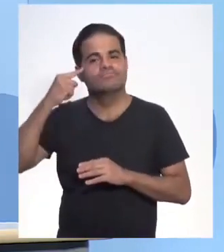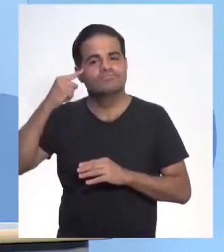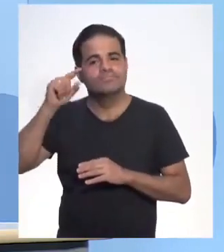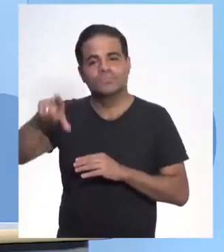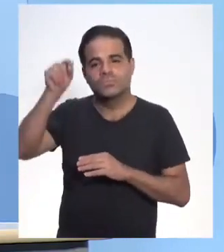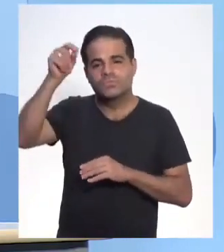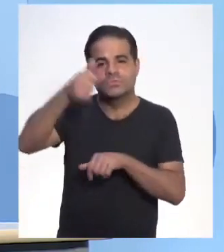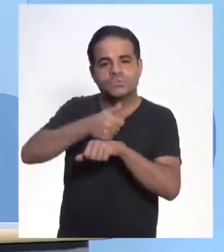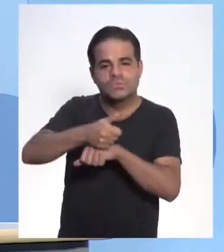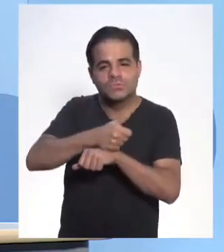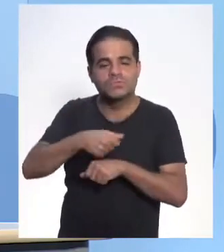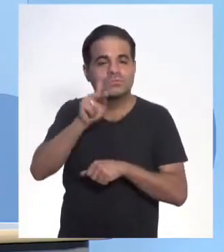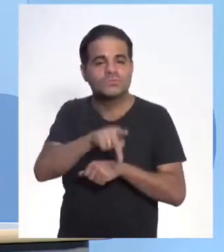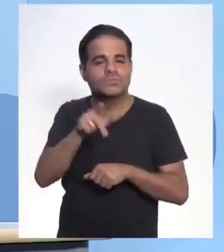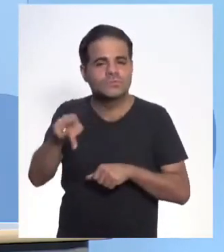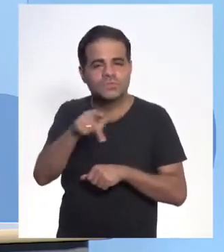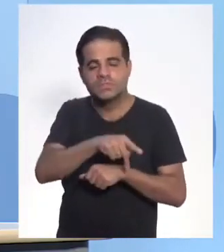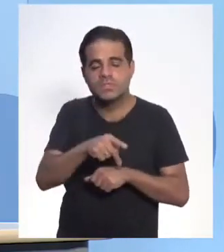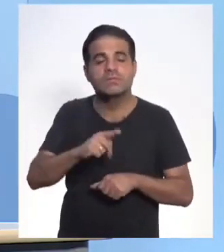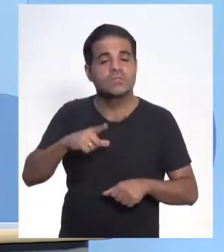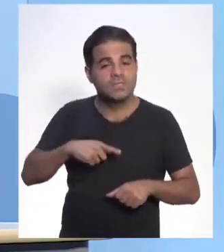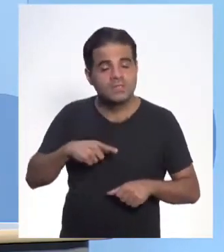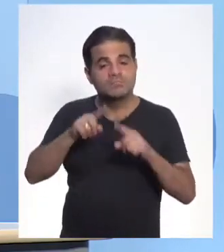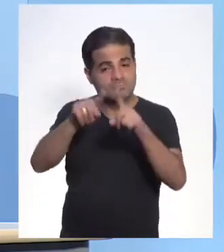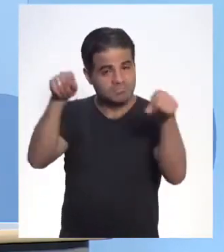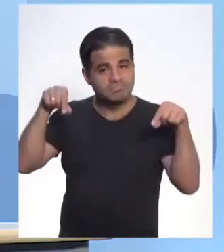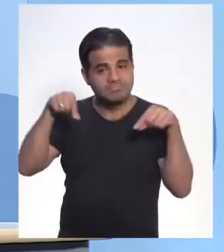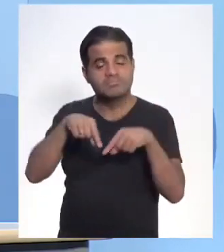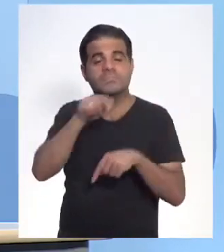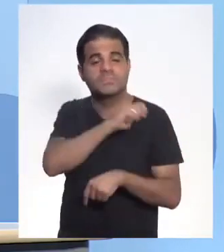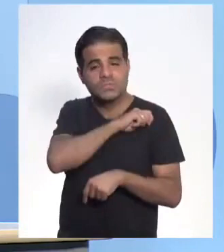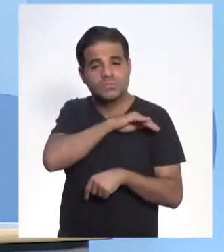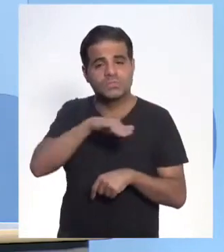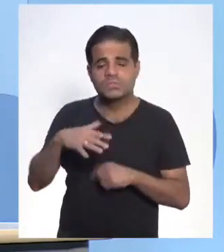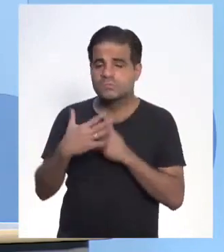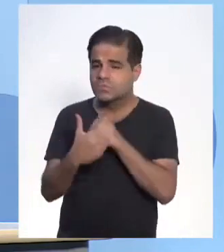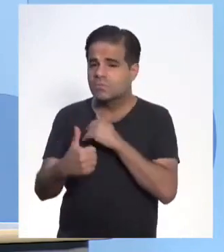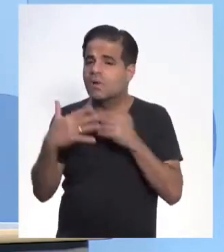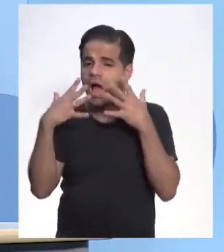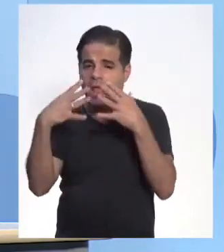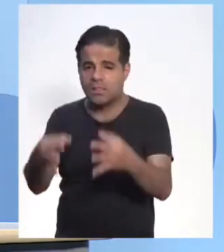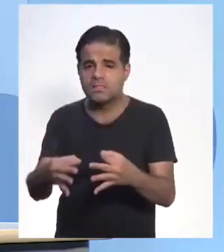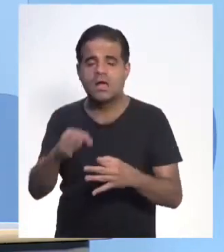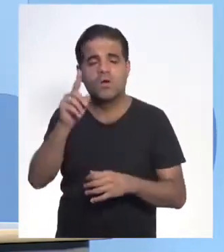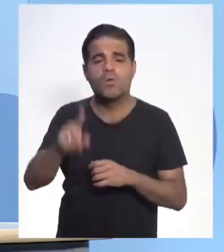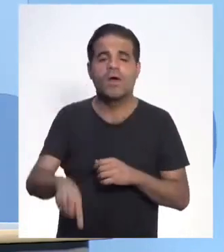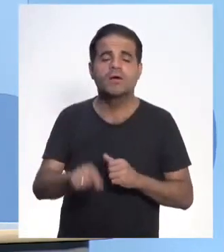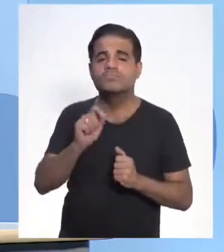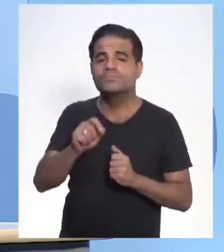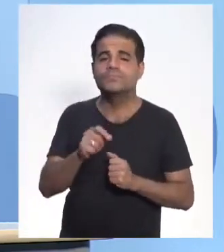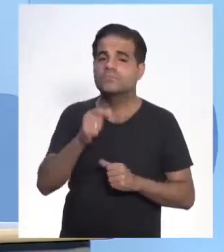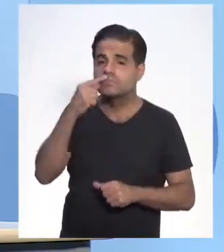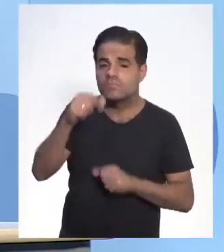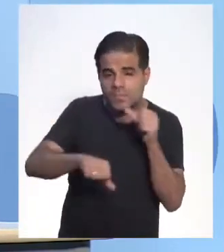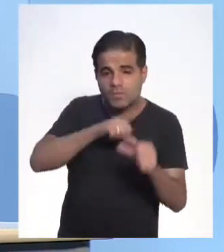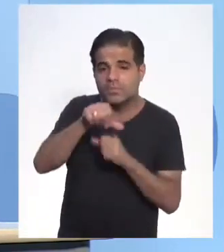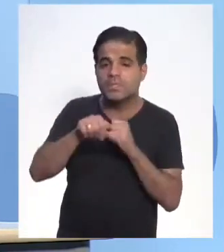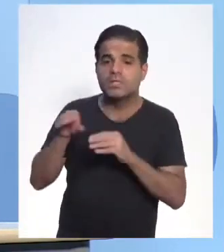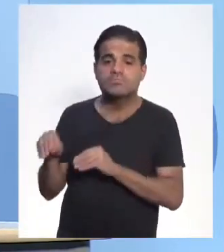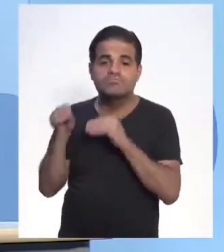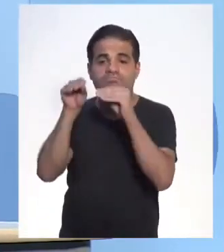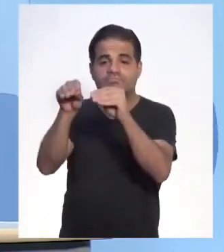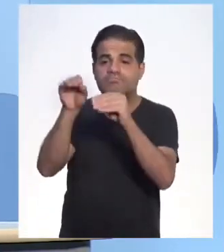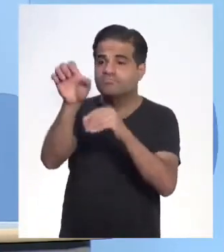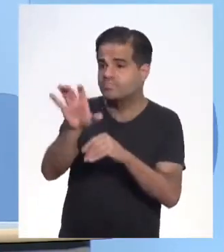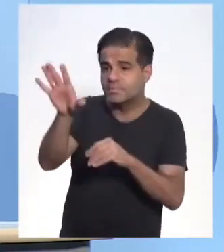aí a profissão de professor. E nós tivemos falas de alunos também, uma que me chamou muita atenção, acredito eu, que foi a mudança de estado, né, um